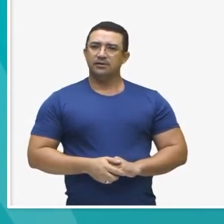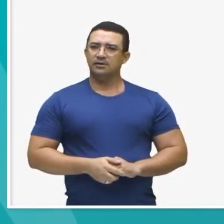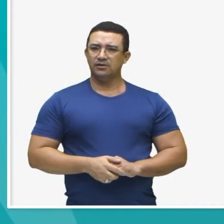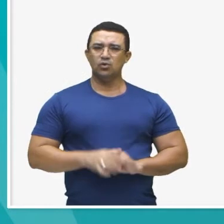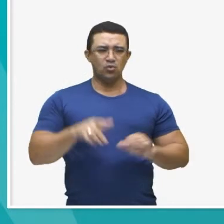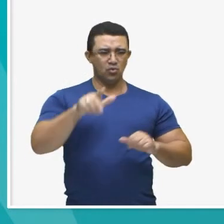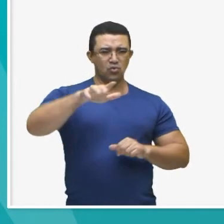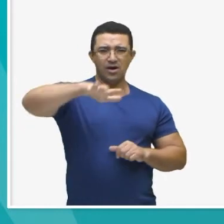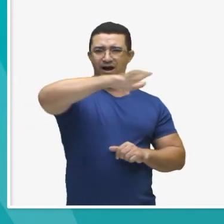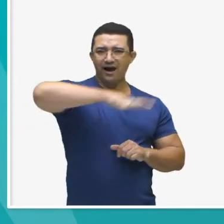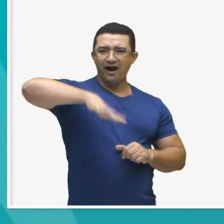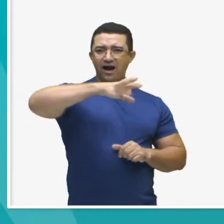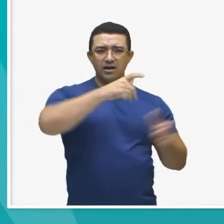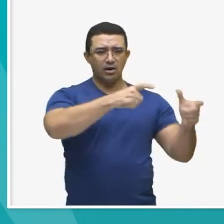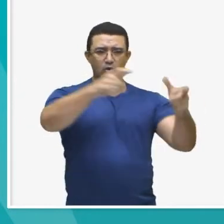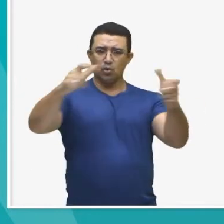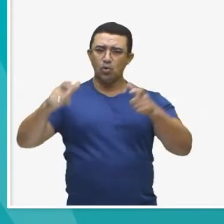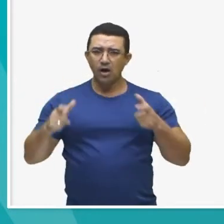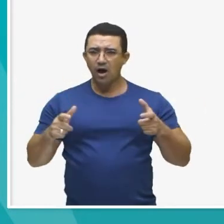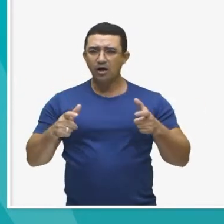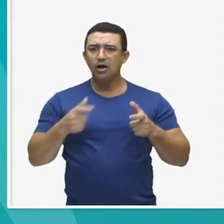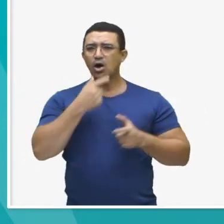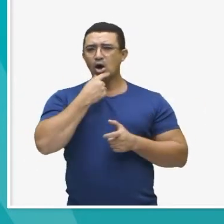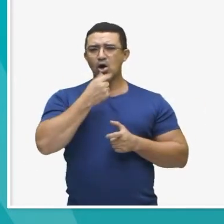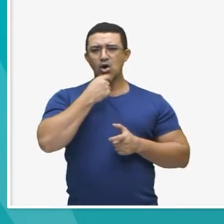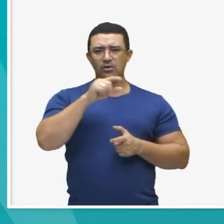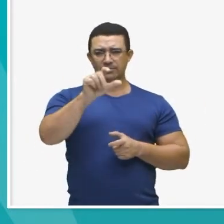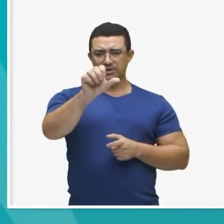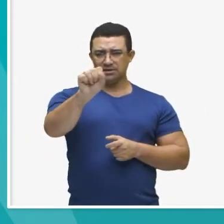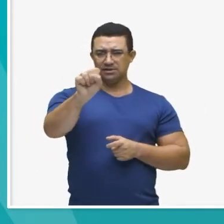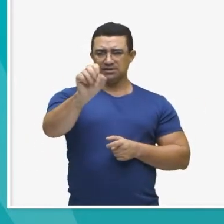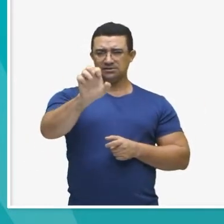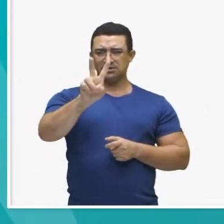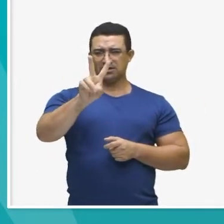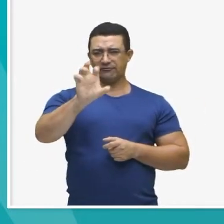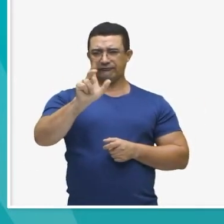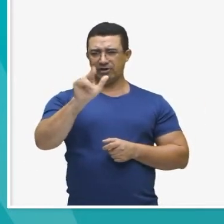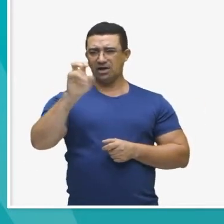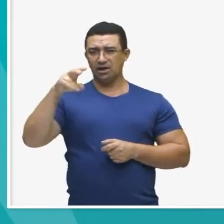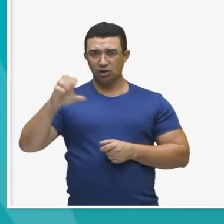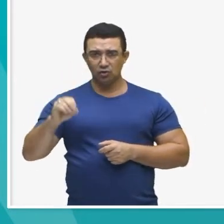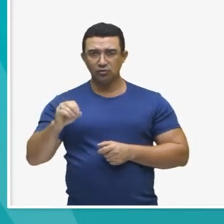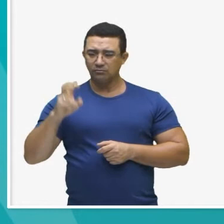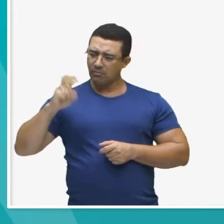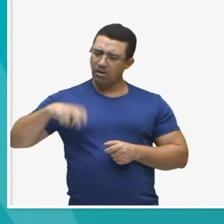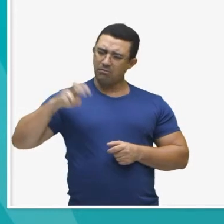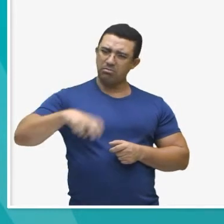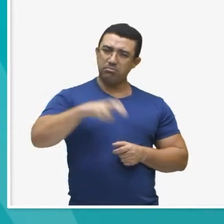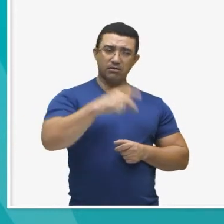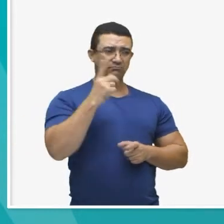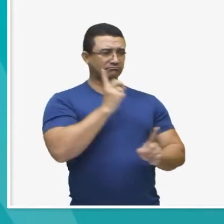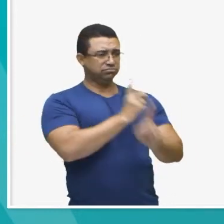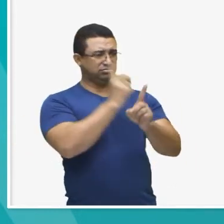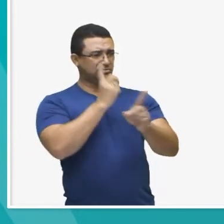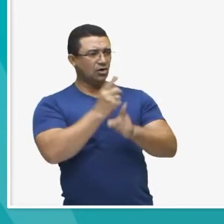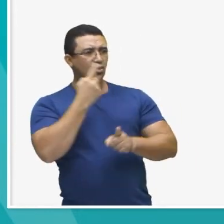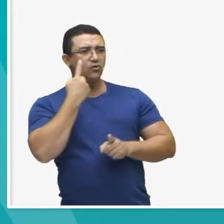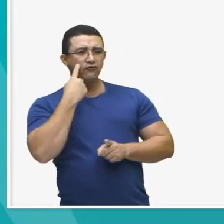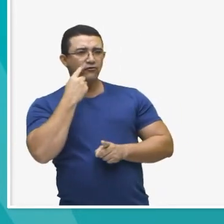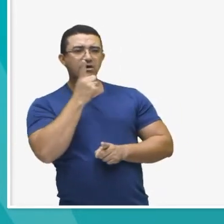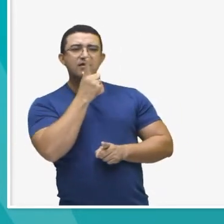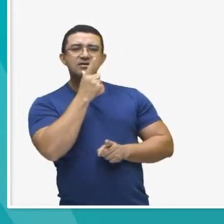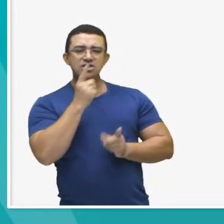Há partes em que ele vai se deparando com um rio que em algumas partes quase que